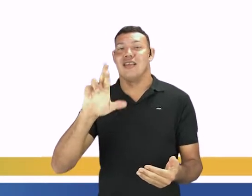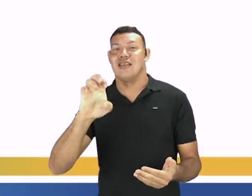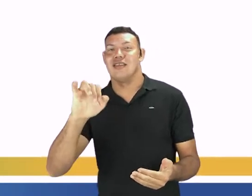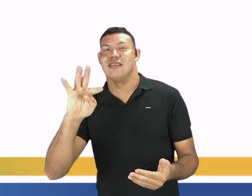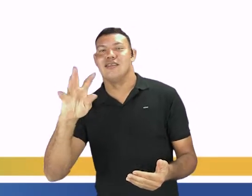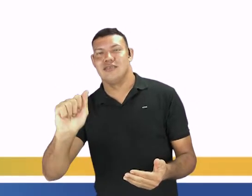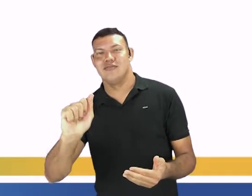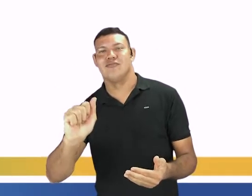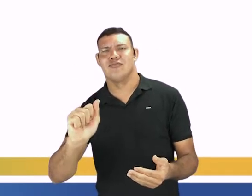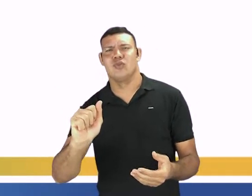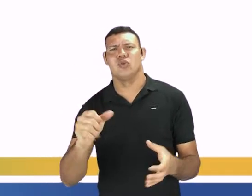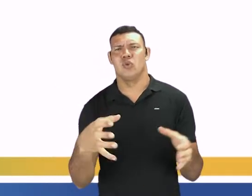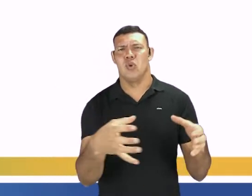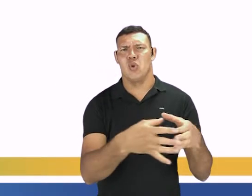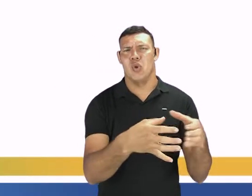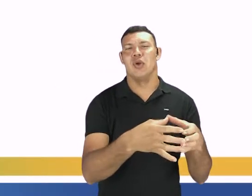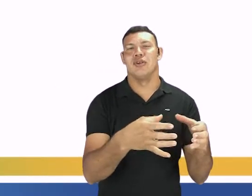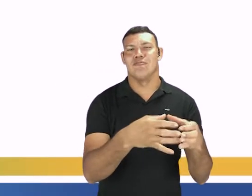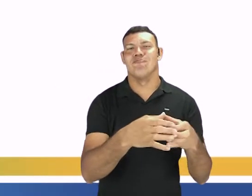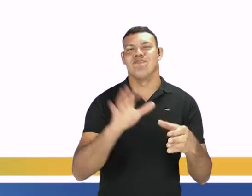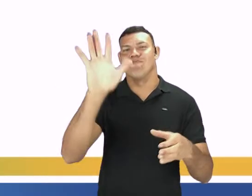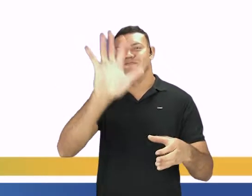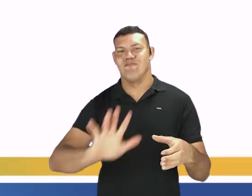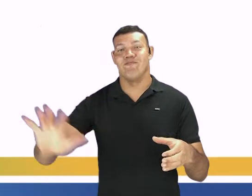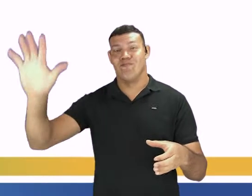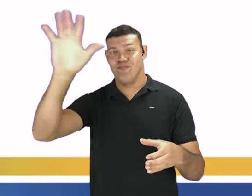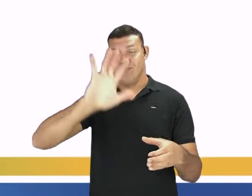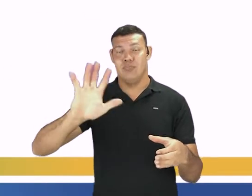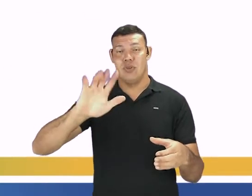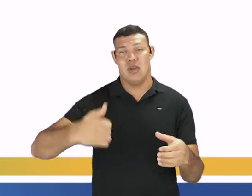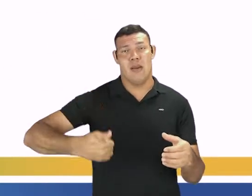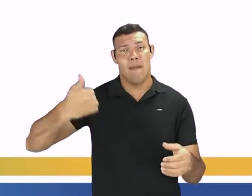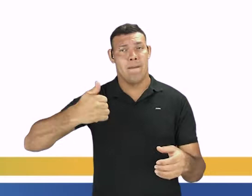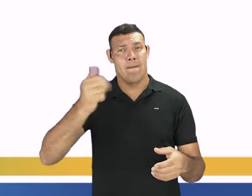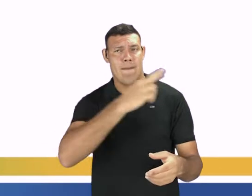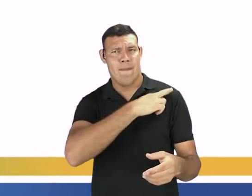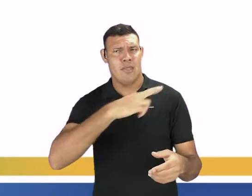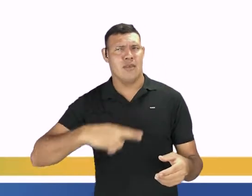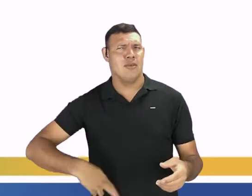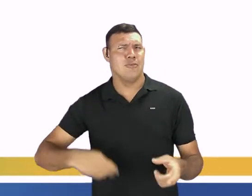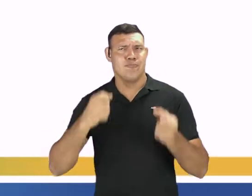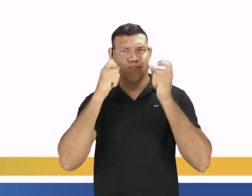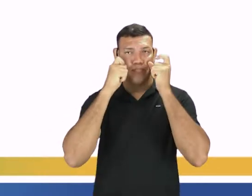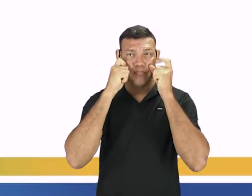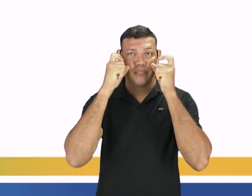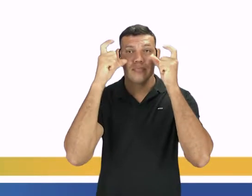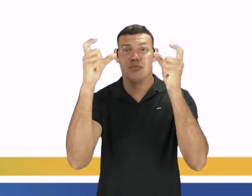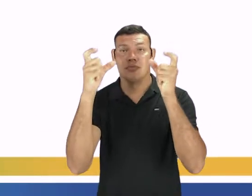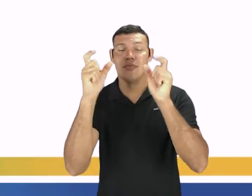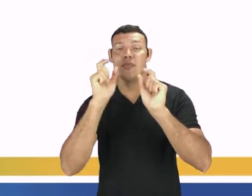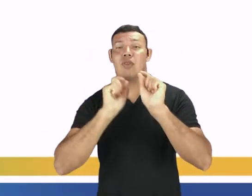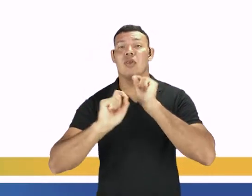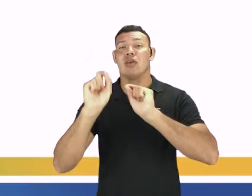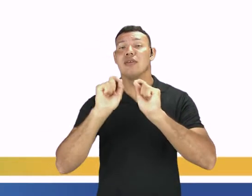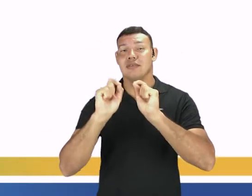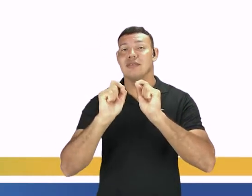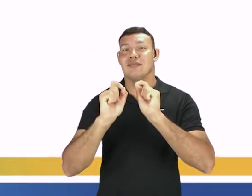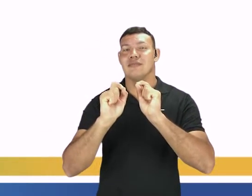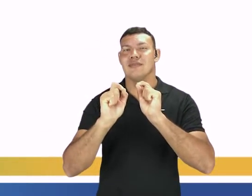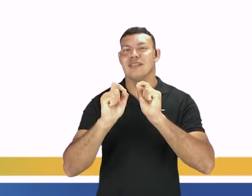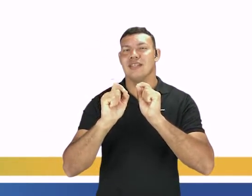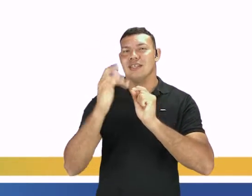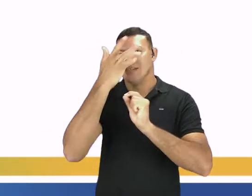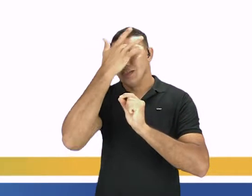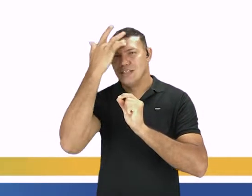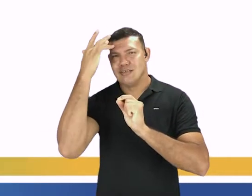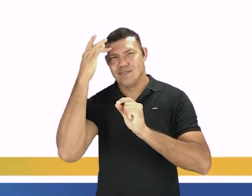essas oligarquias regionais da Primeira República. Se vocês prestarem atenção, a gente pode ver aí nessas pessoas que